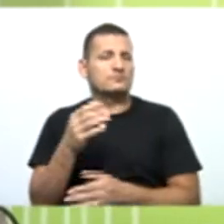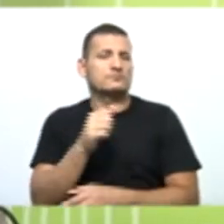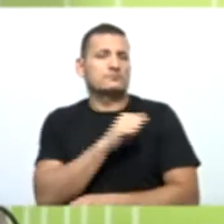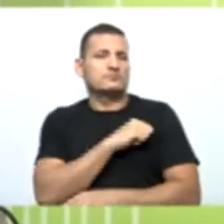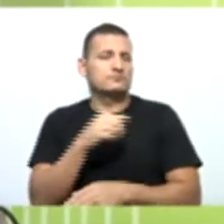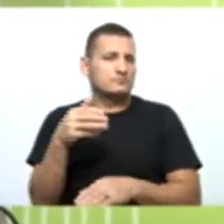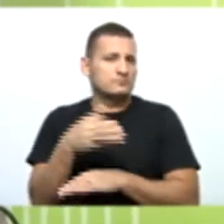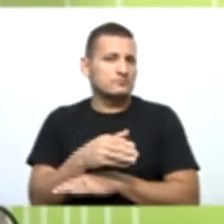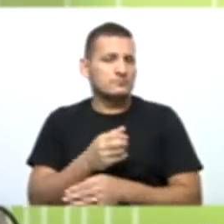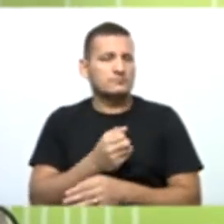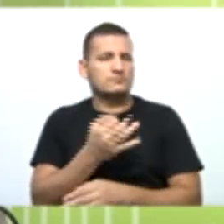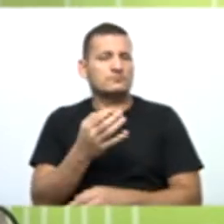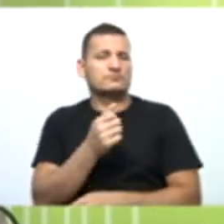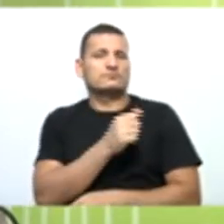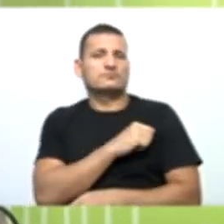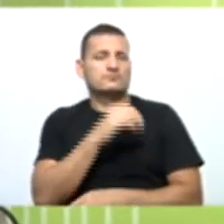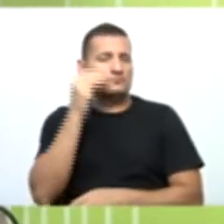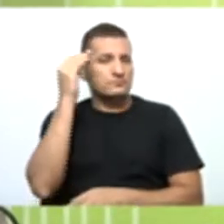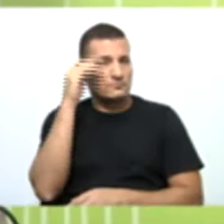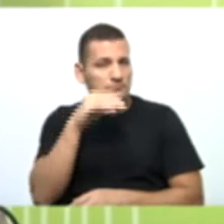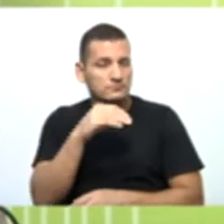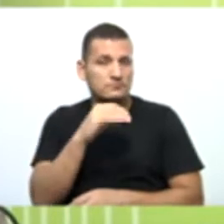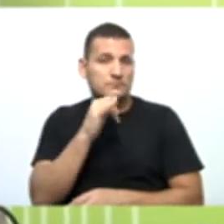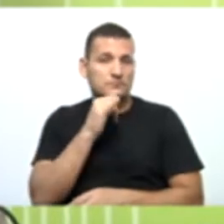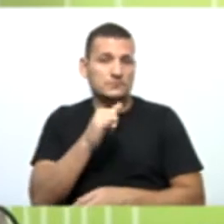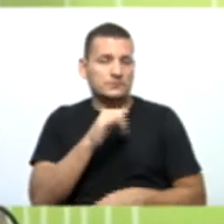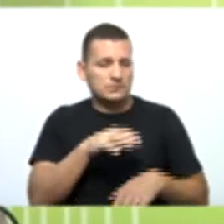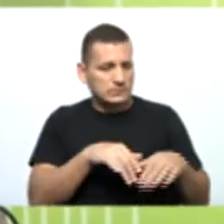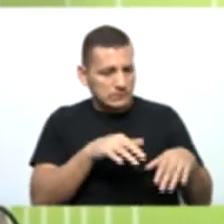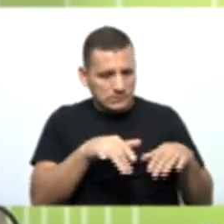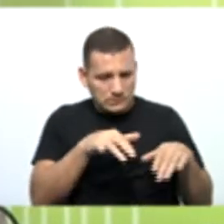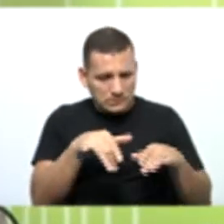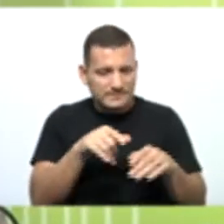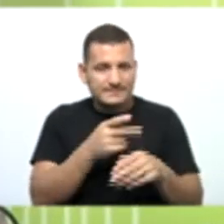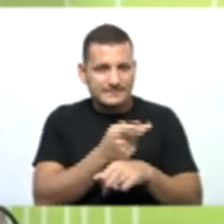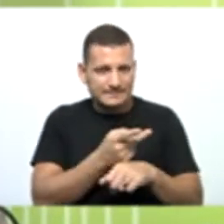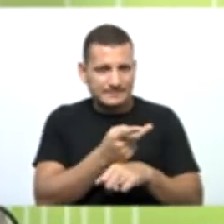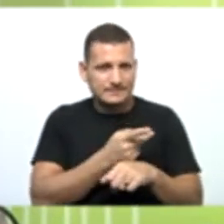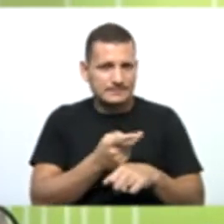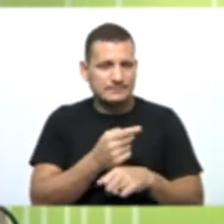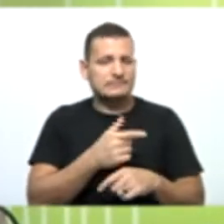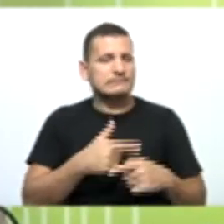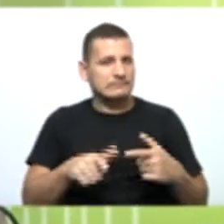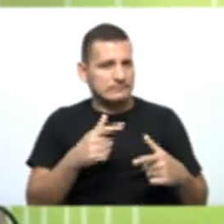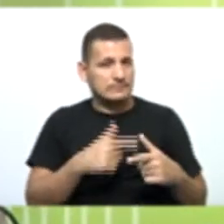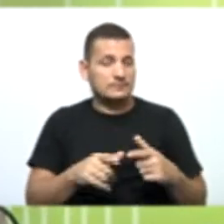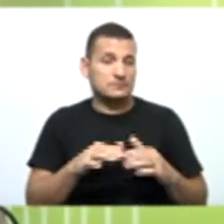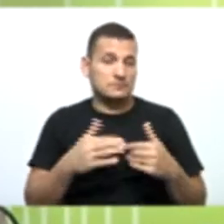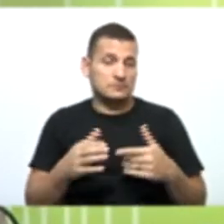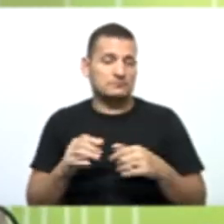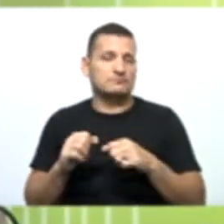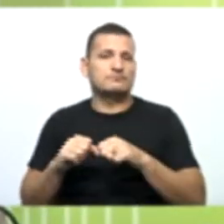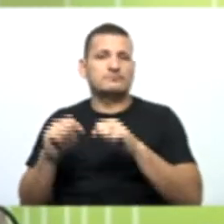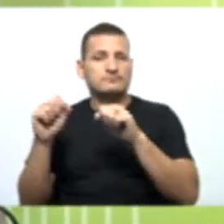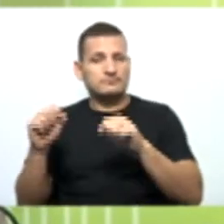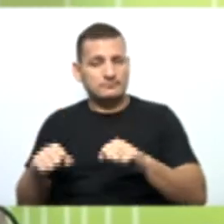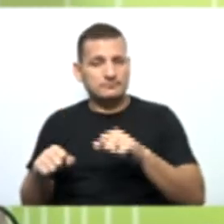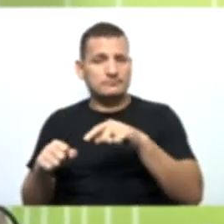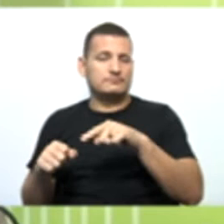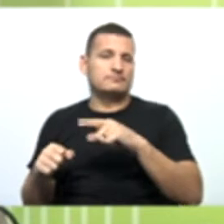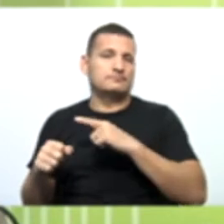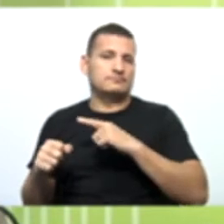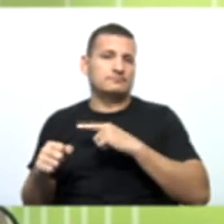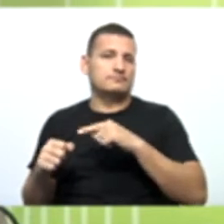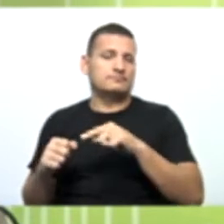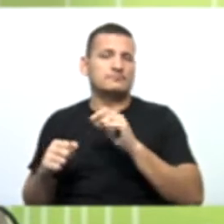alunos desistiram. Se for buscar isso manual, é um problema grande. Então, para isso, tem os sistemas aí que foram desenvolvidos